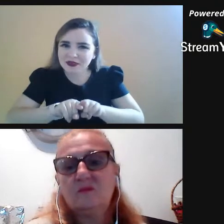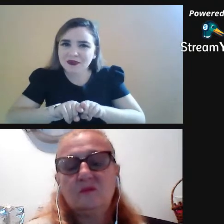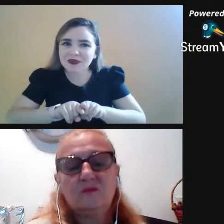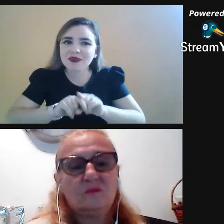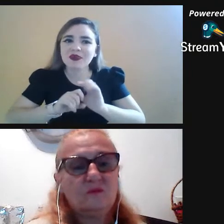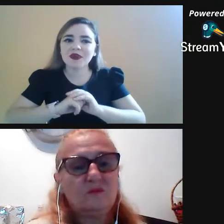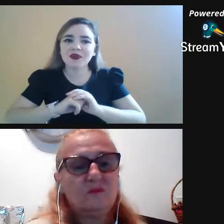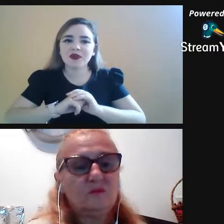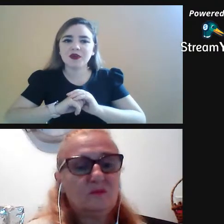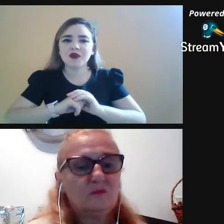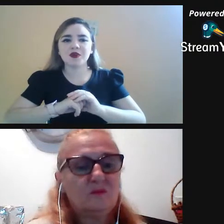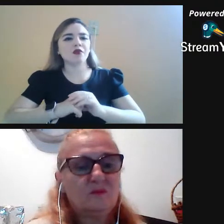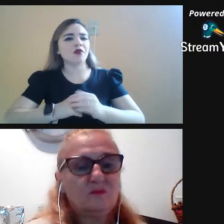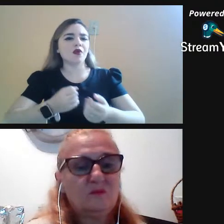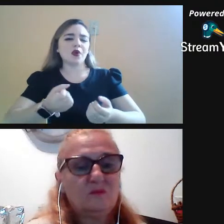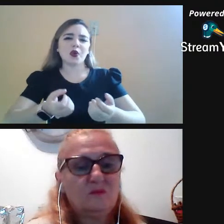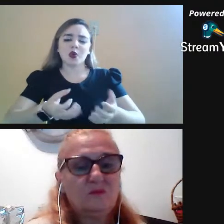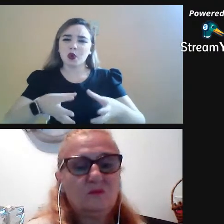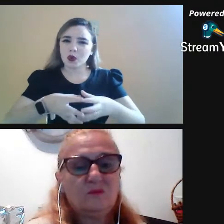você, geração 80, em